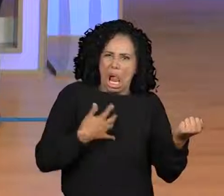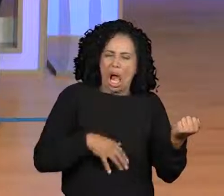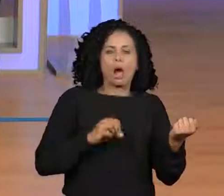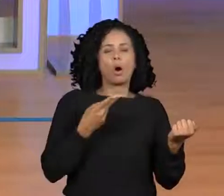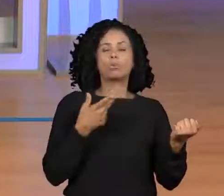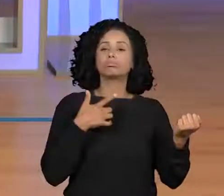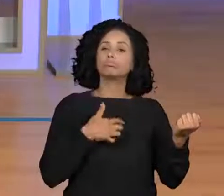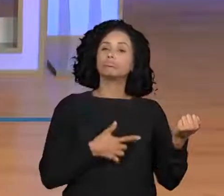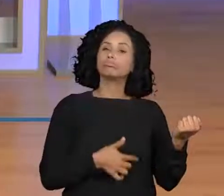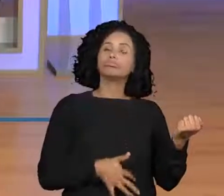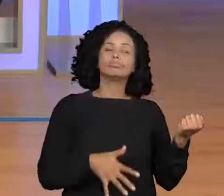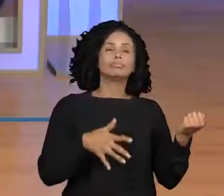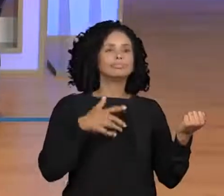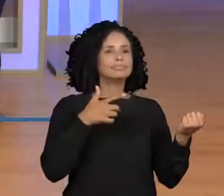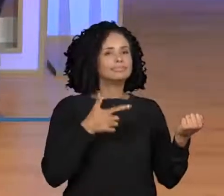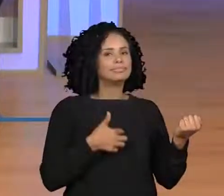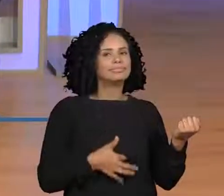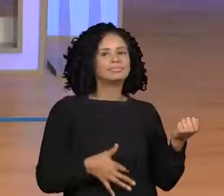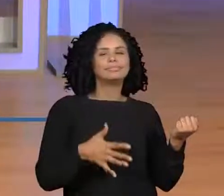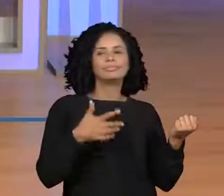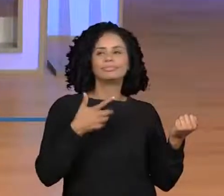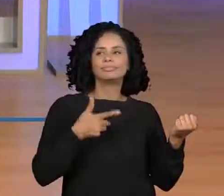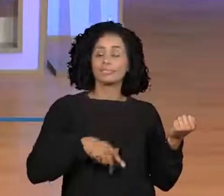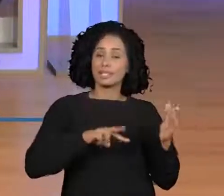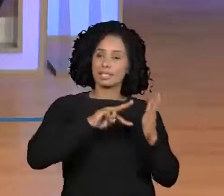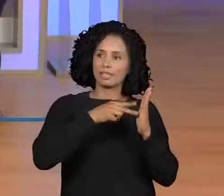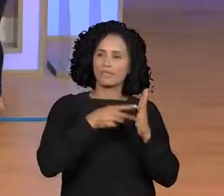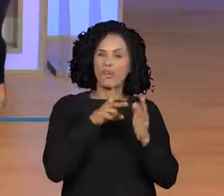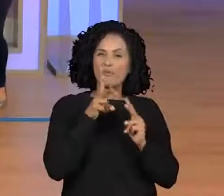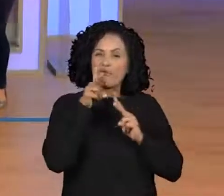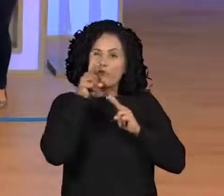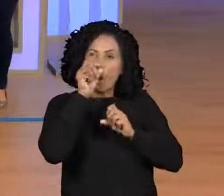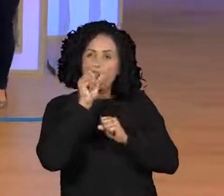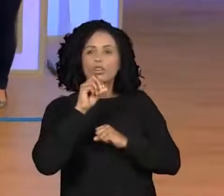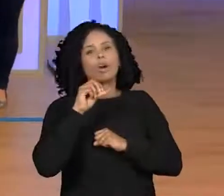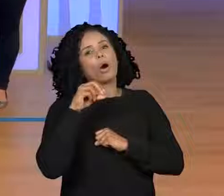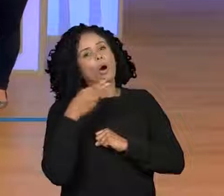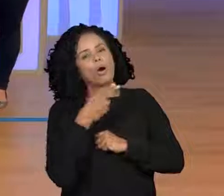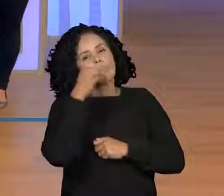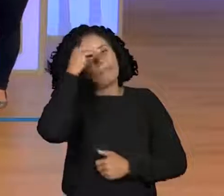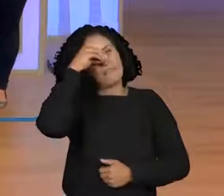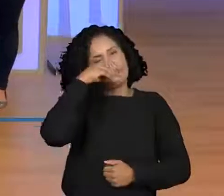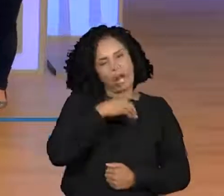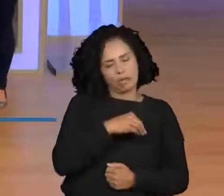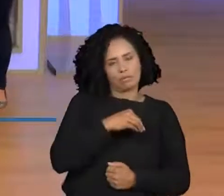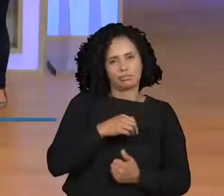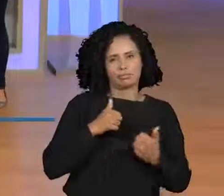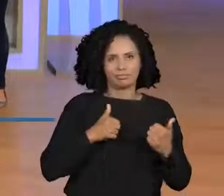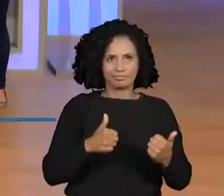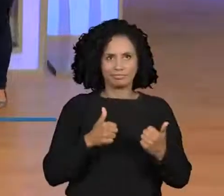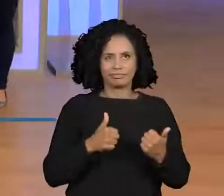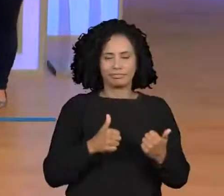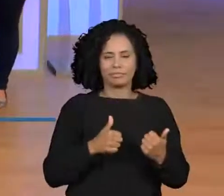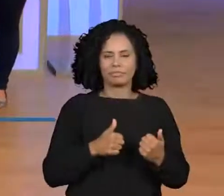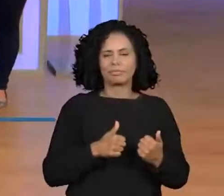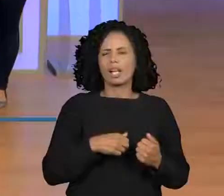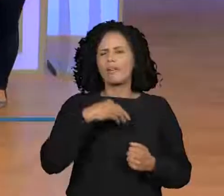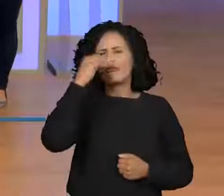isso daí. Então eu tenho aqui a nossa alfaia. Aí eu vou tocar bem fraquinho.